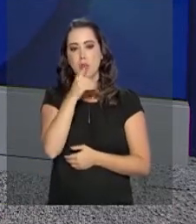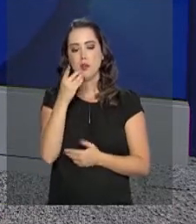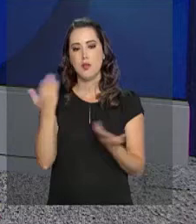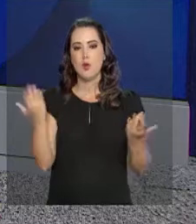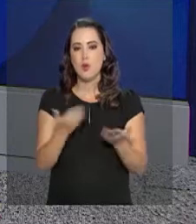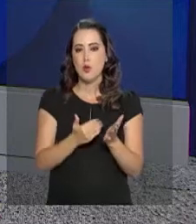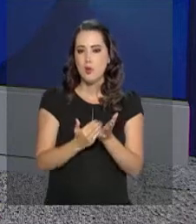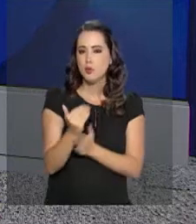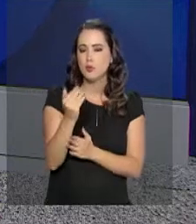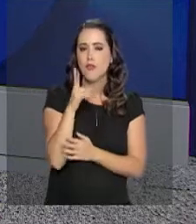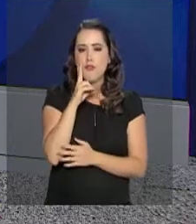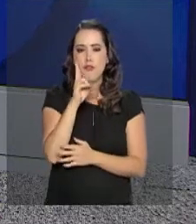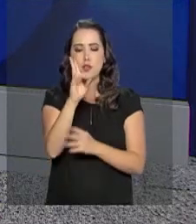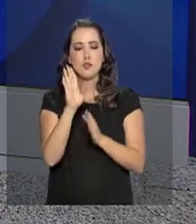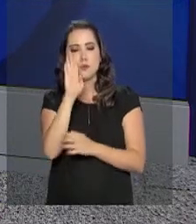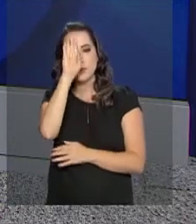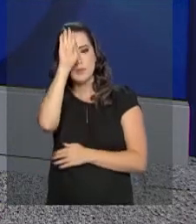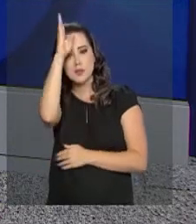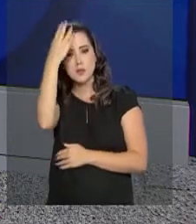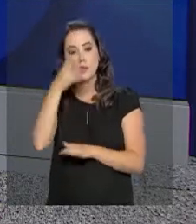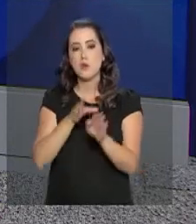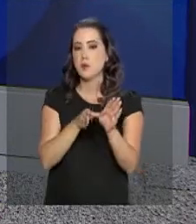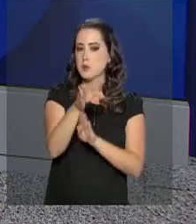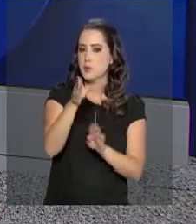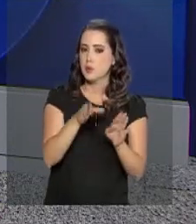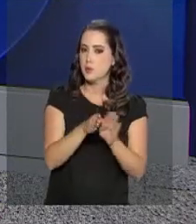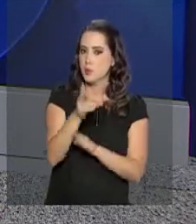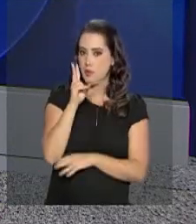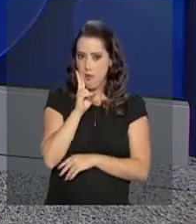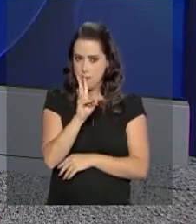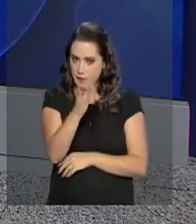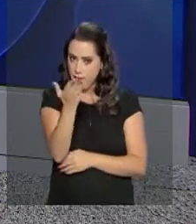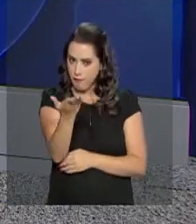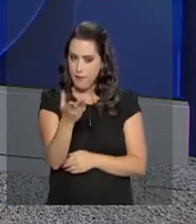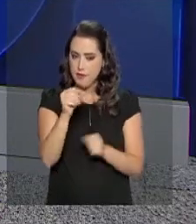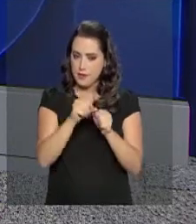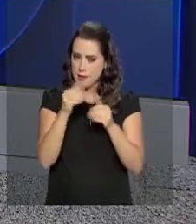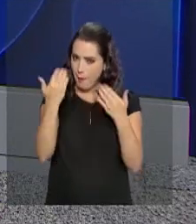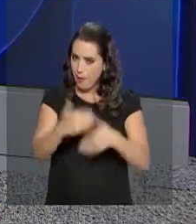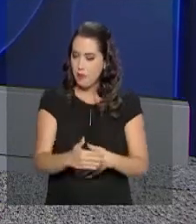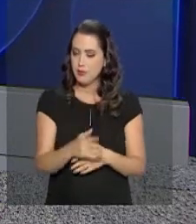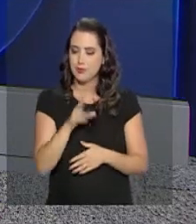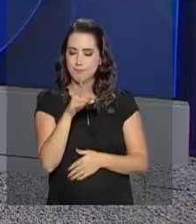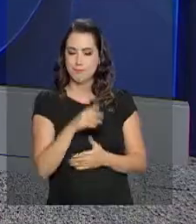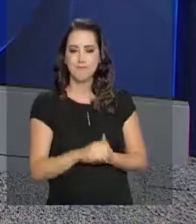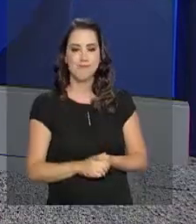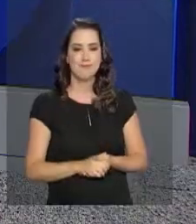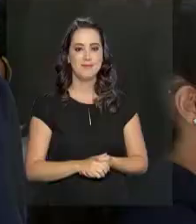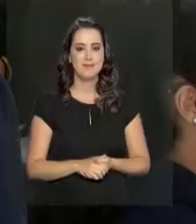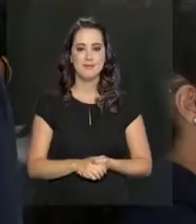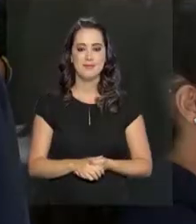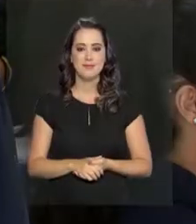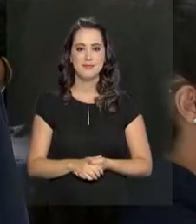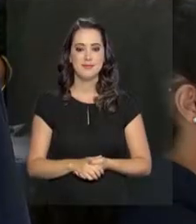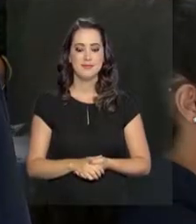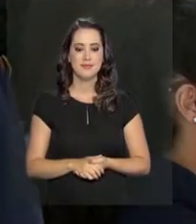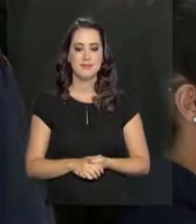nessa reta final veja algumas das principais recomendações para quem vai encarar a maratona de provas